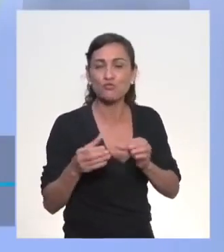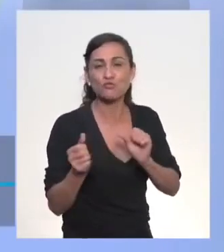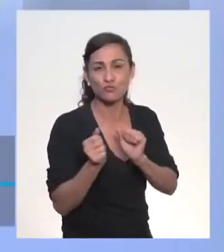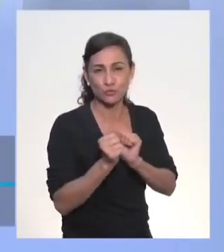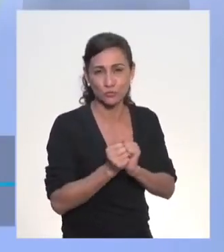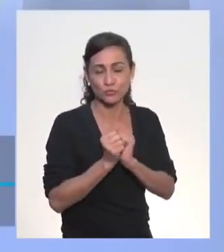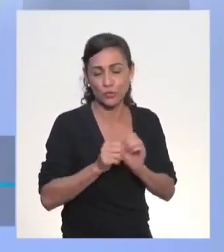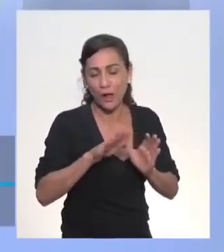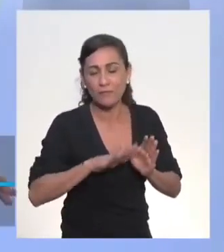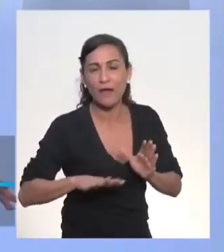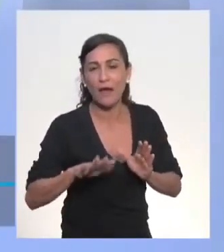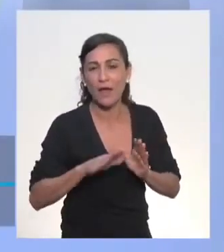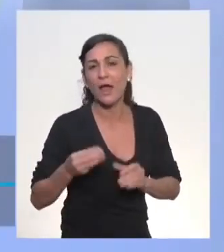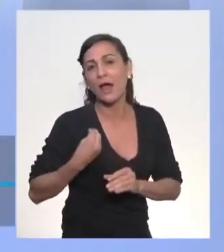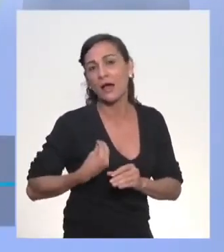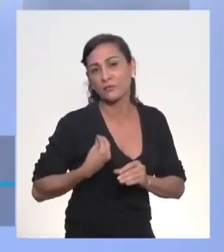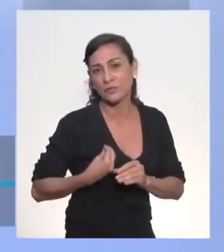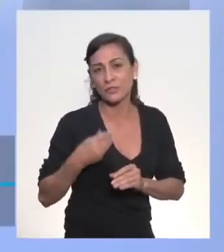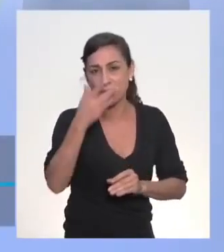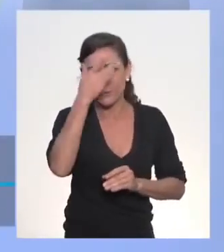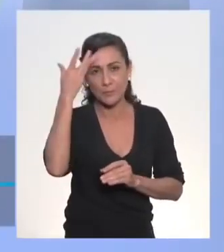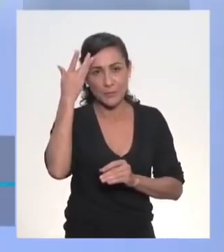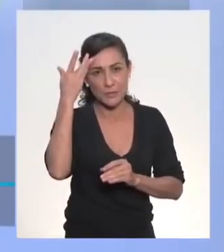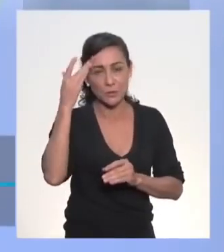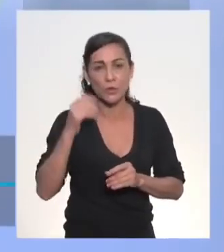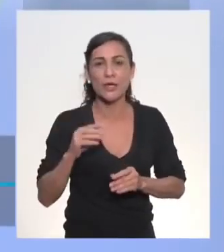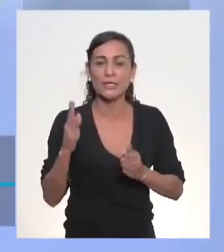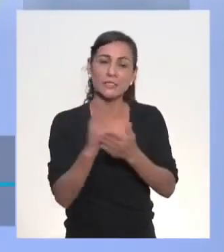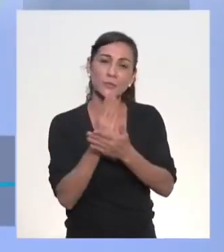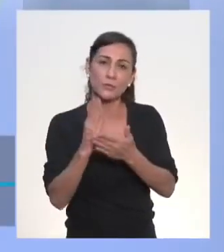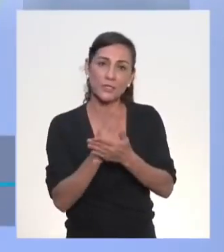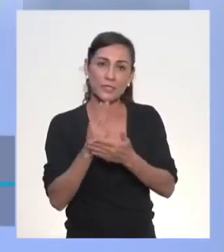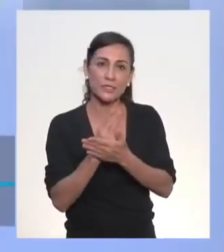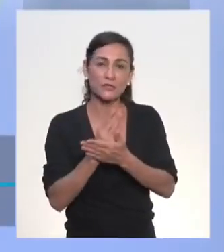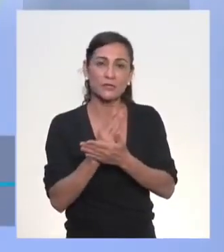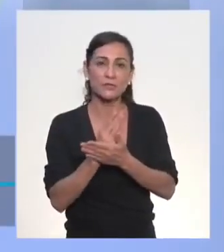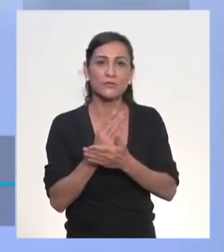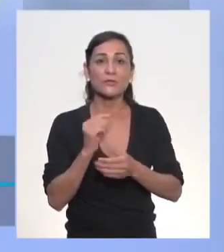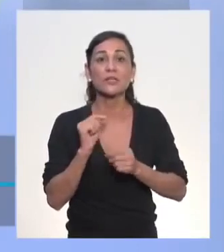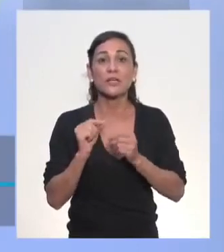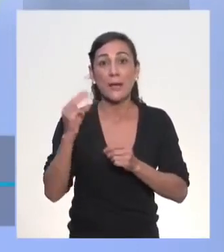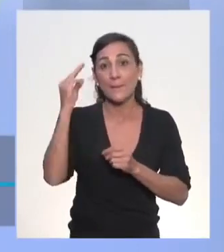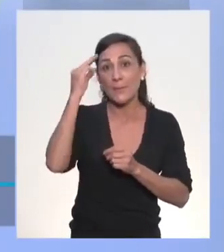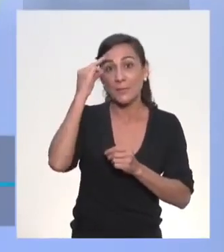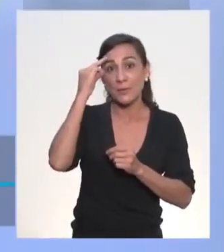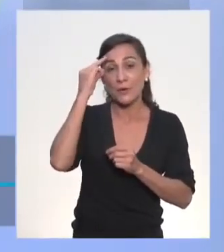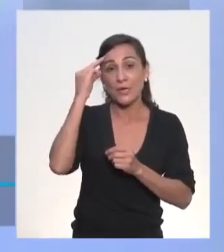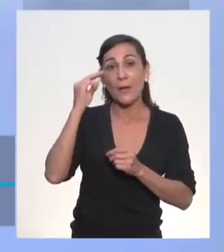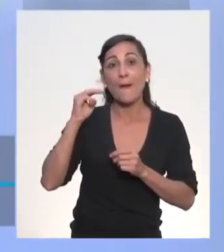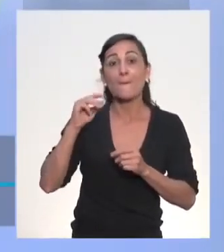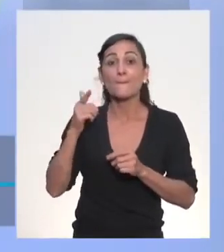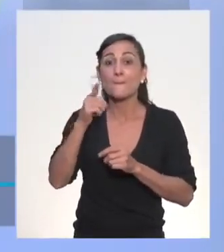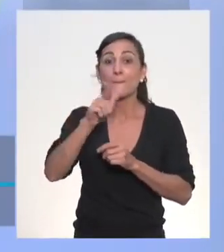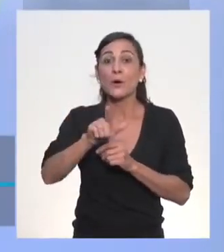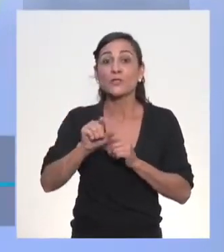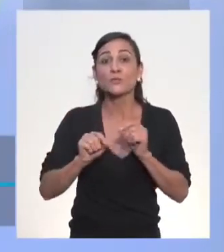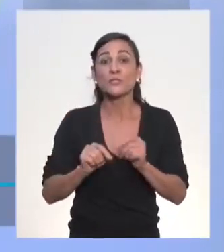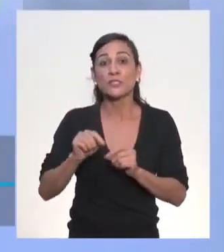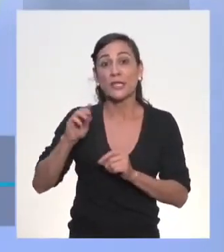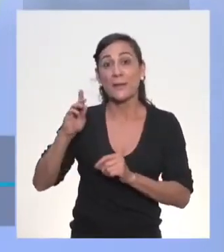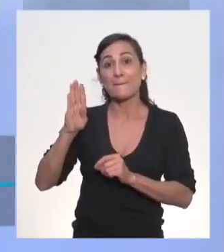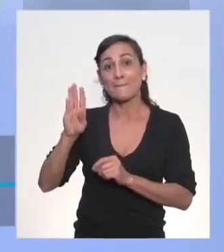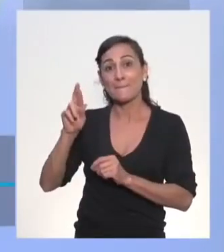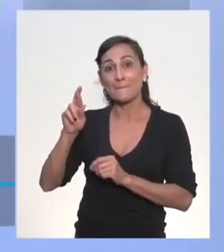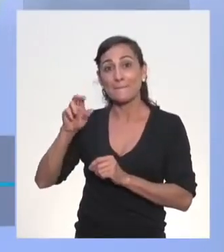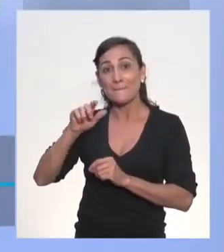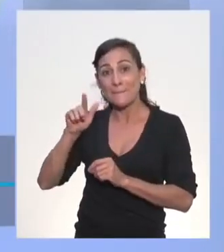compor a vida da pessoa. Por exemplo, num livro como Memórias Póstumas de Brás Cubas, um livro famosíssimo também do Machado de Assis,